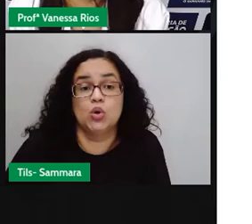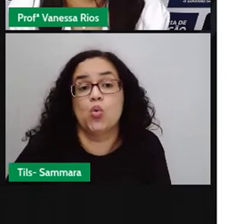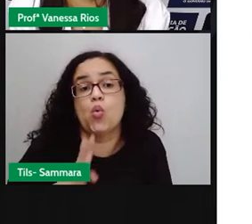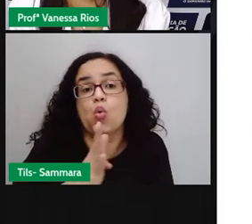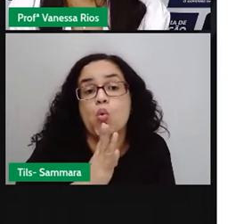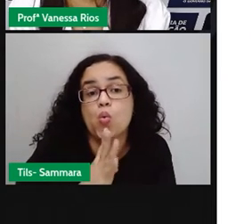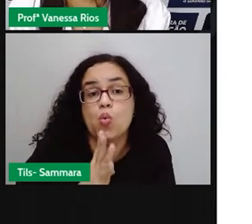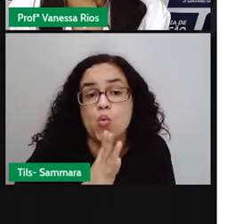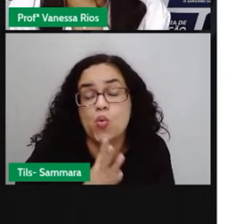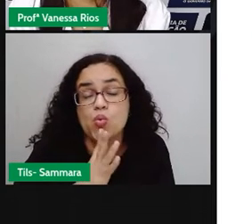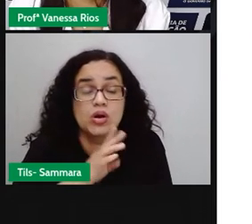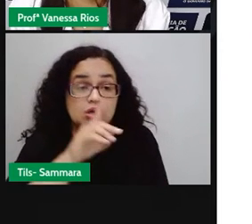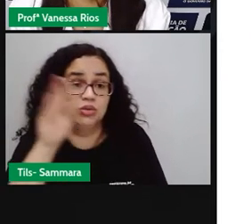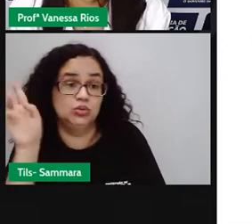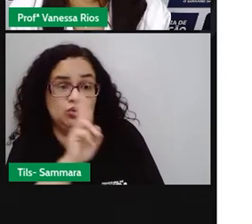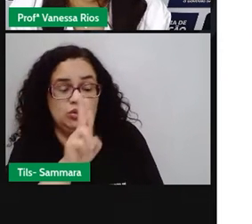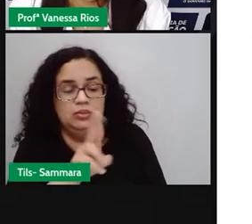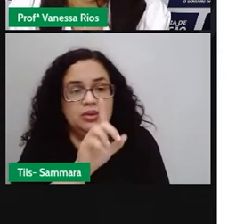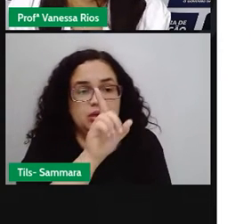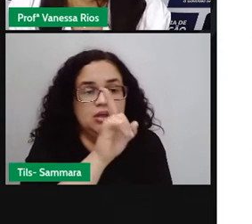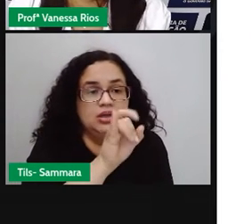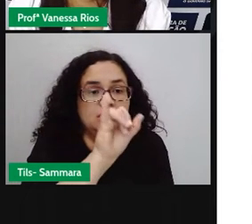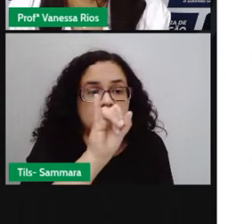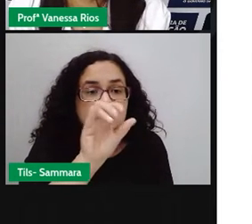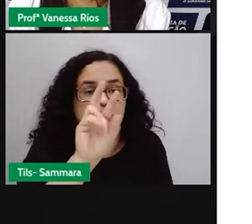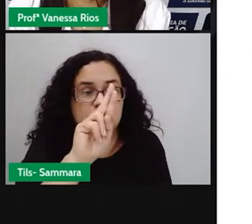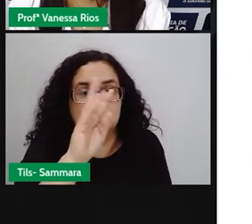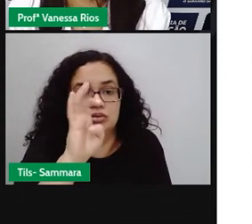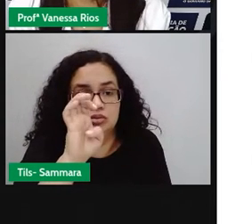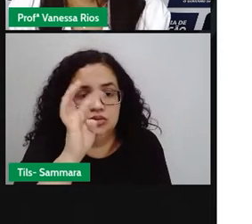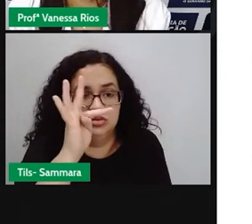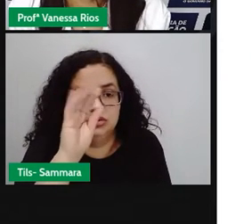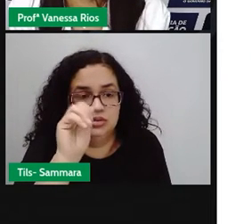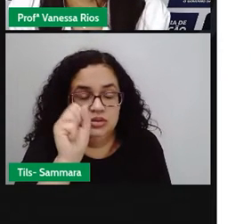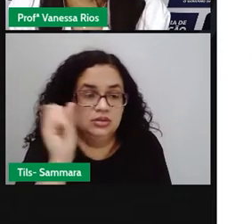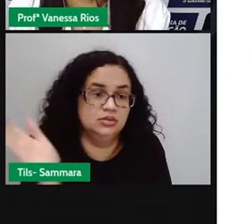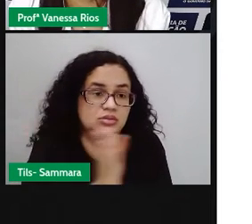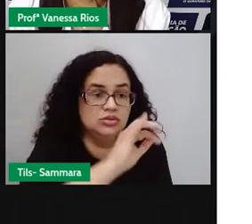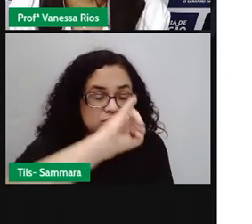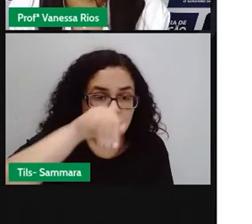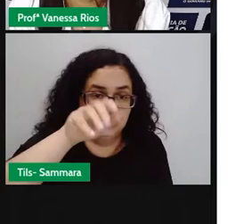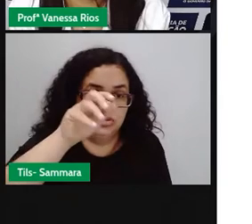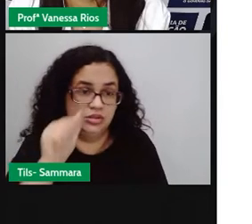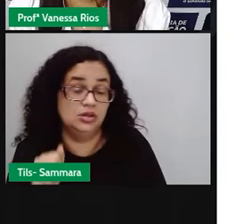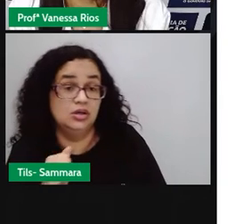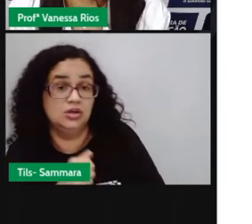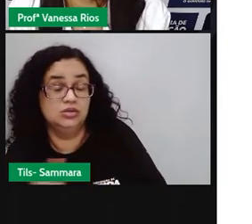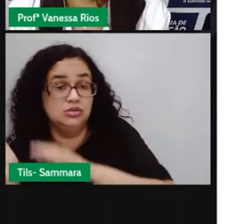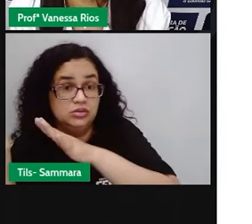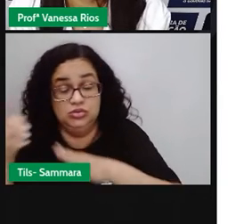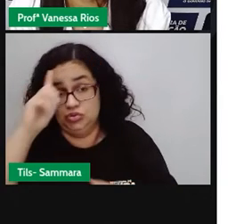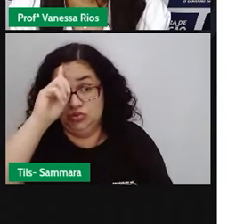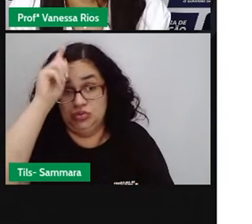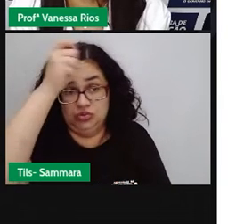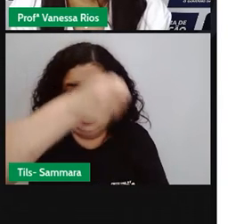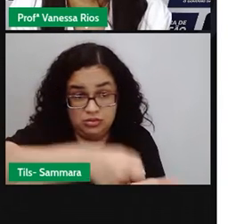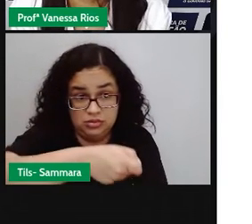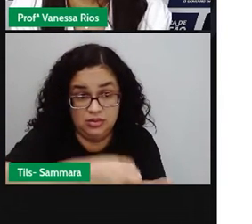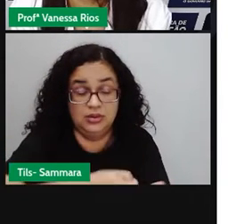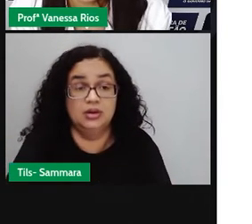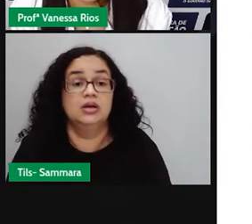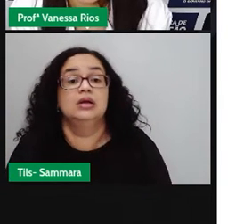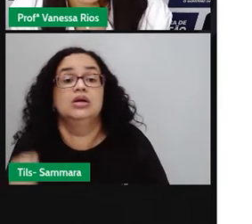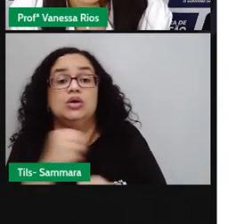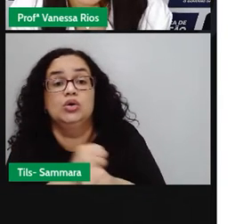esse movimento Diretas Já. Nesse movimento aí que aconteceu no período da ditadura, né, principalmente a partir